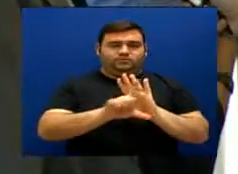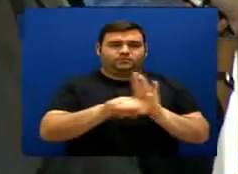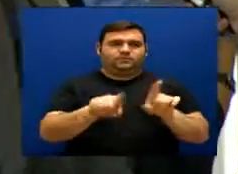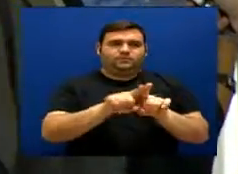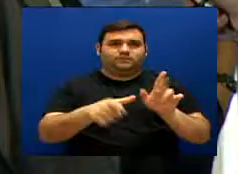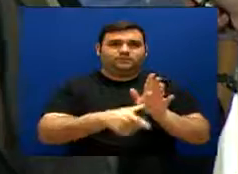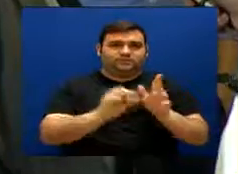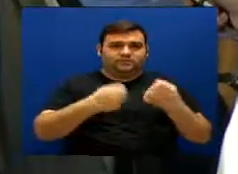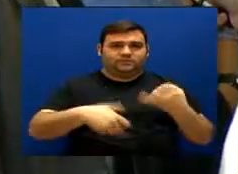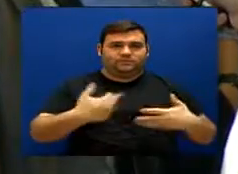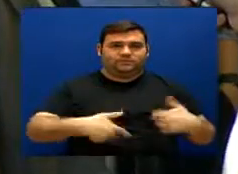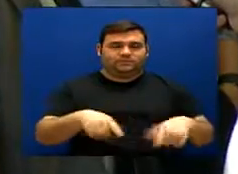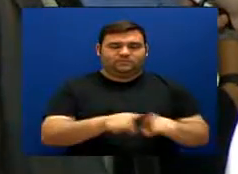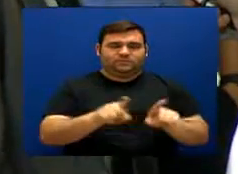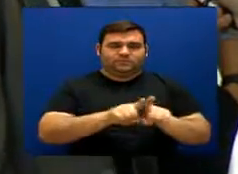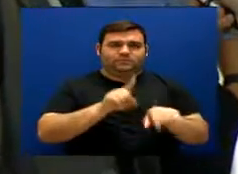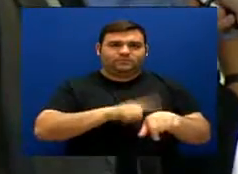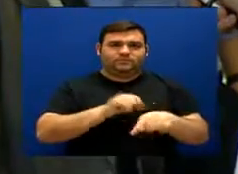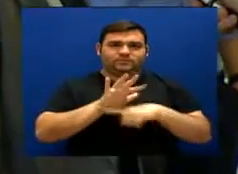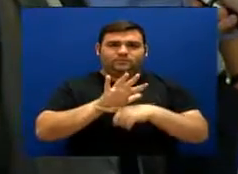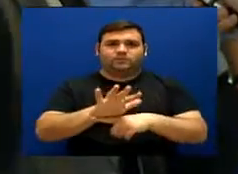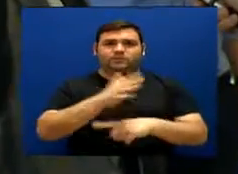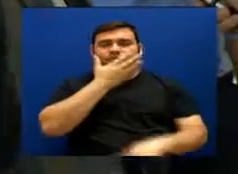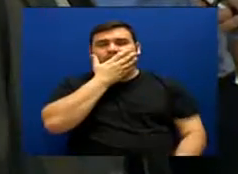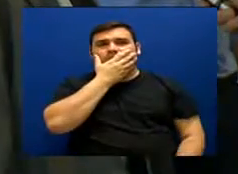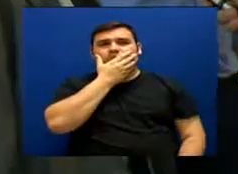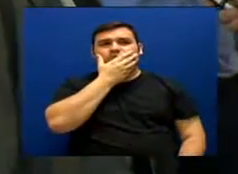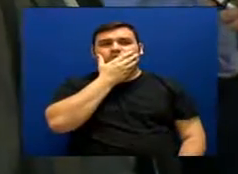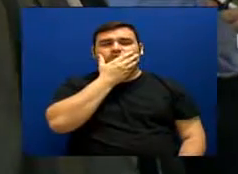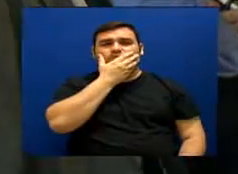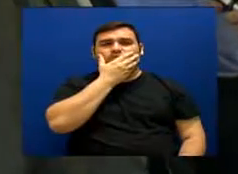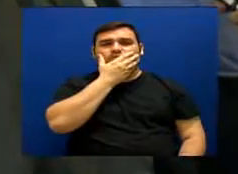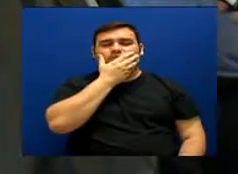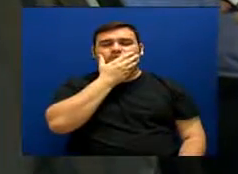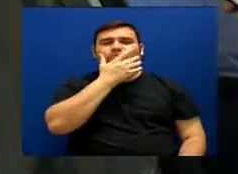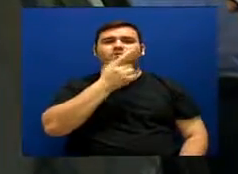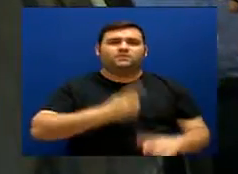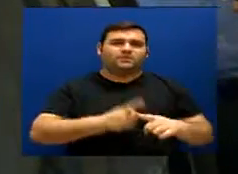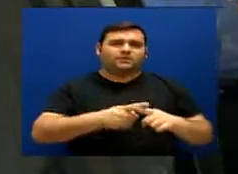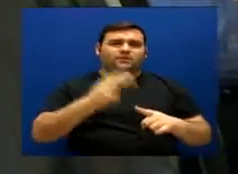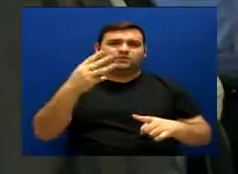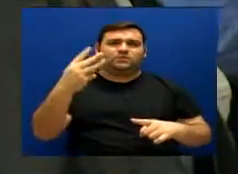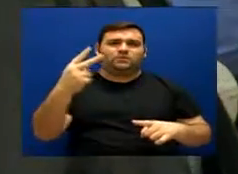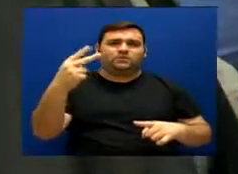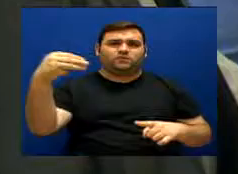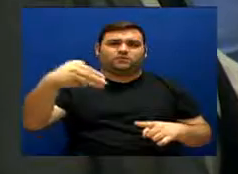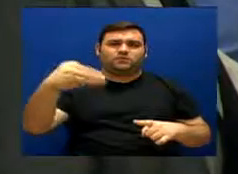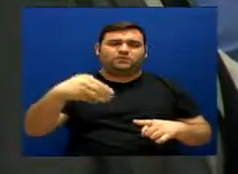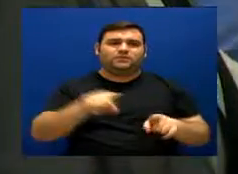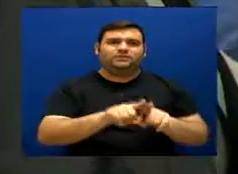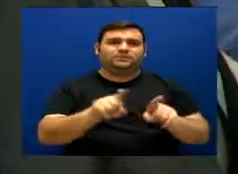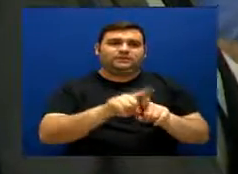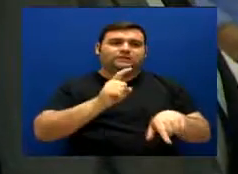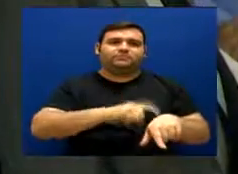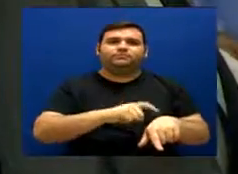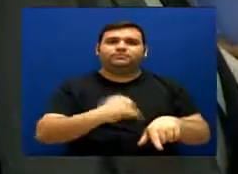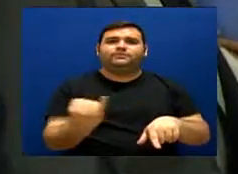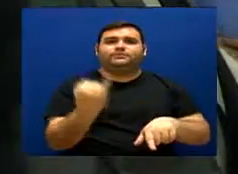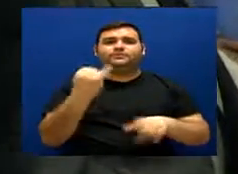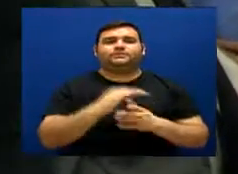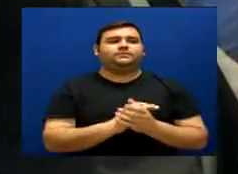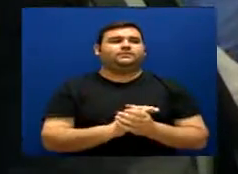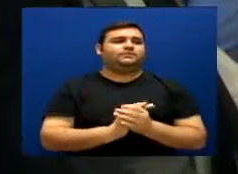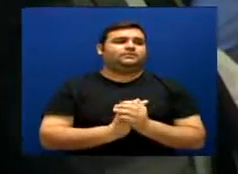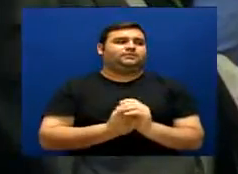até antecipadamente, já cedo o meu tempo para Vossa Excelência, porque temos 2 minutos e 15 e o tema é extremamente importante.